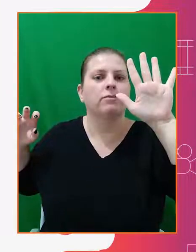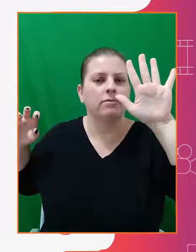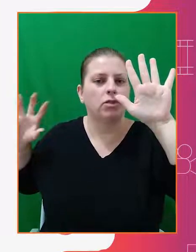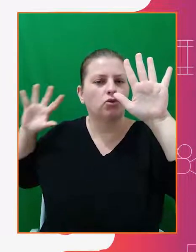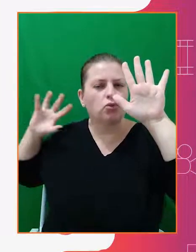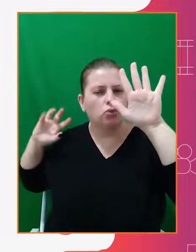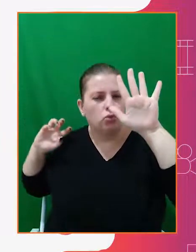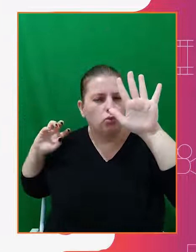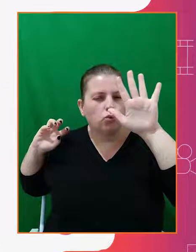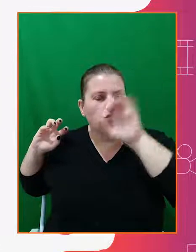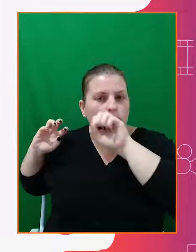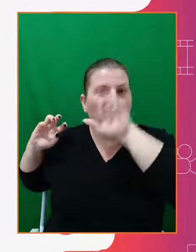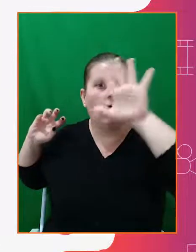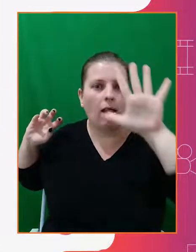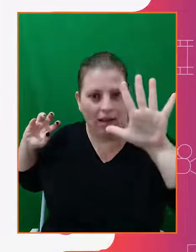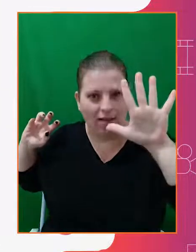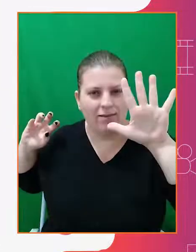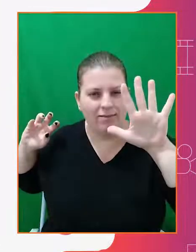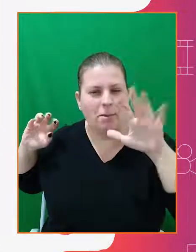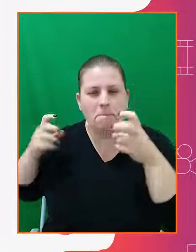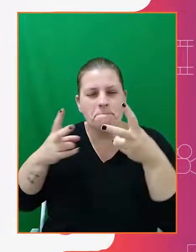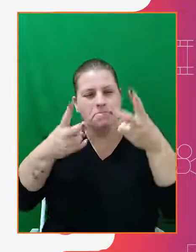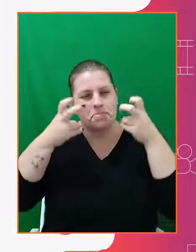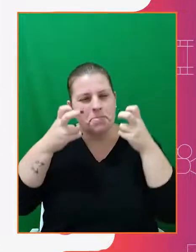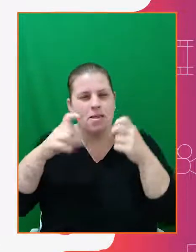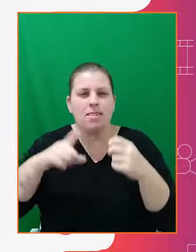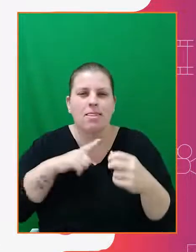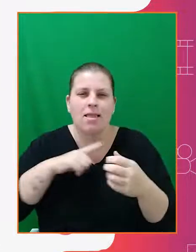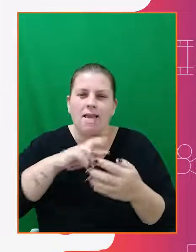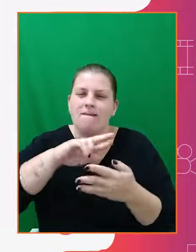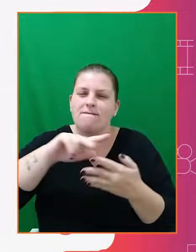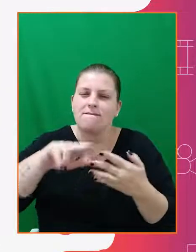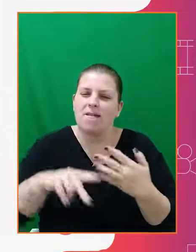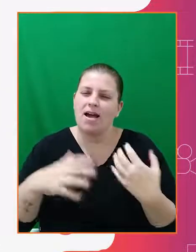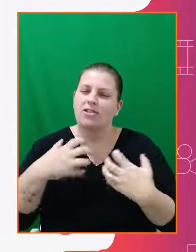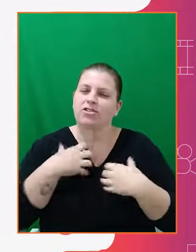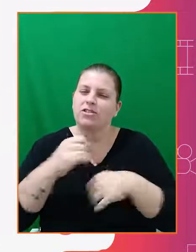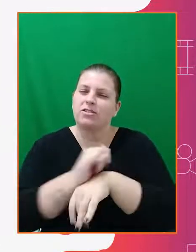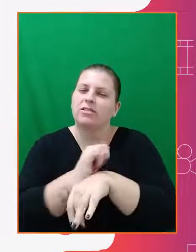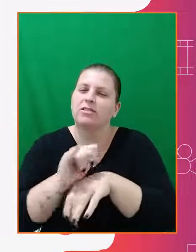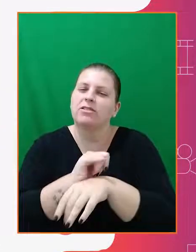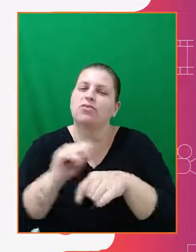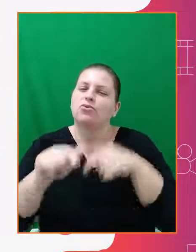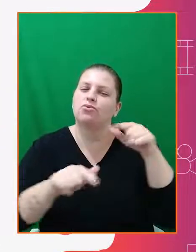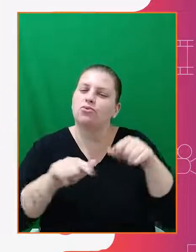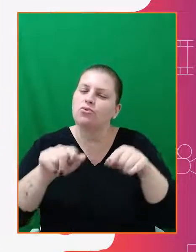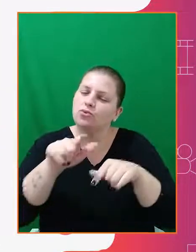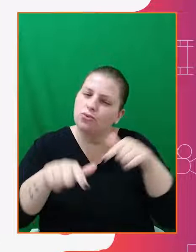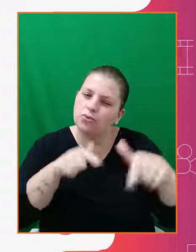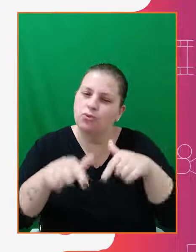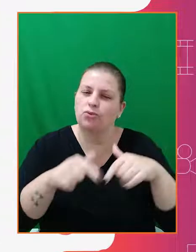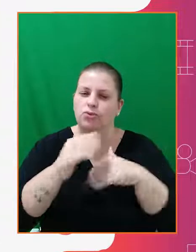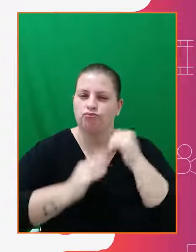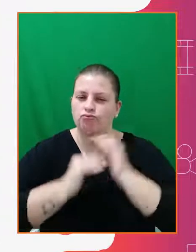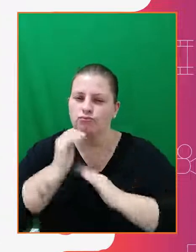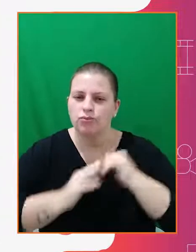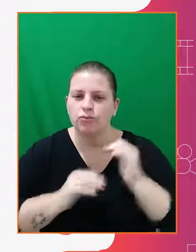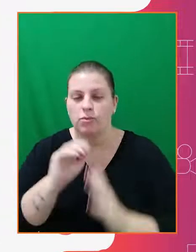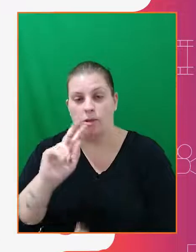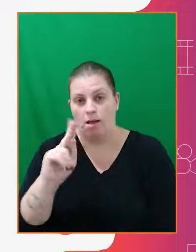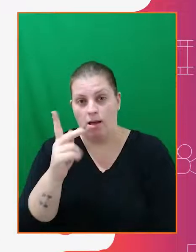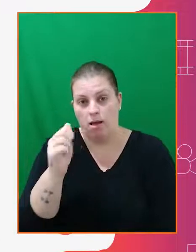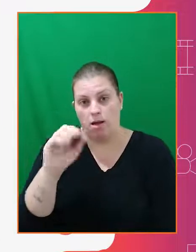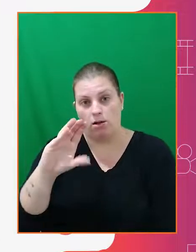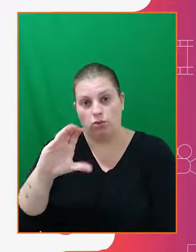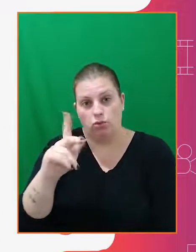claros. Percebe como há vários jeitos de se trabalhar as achuras e trazer diferentes significados?